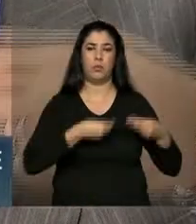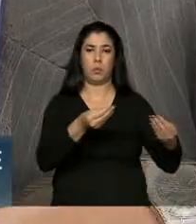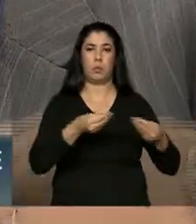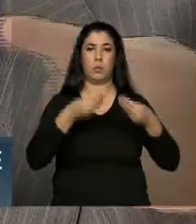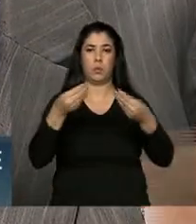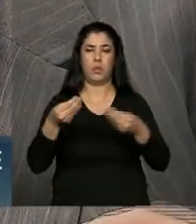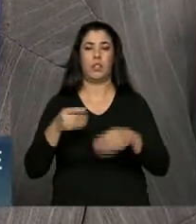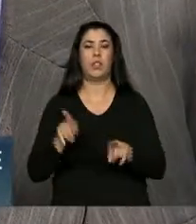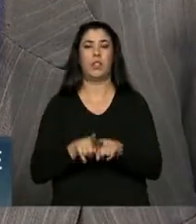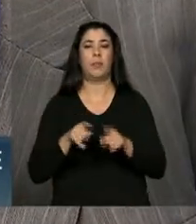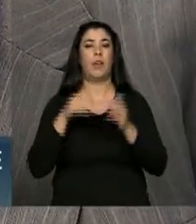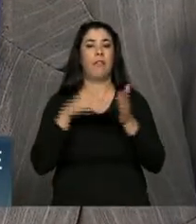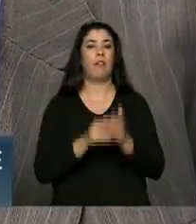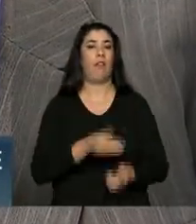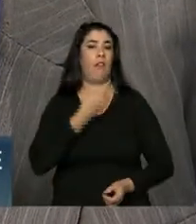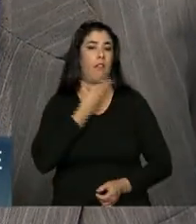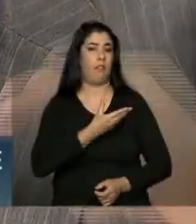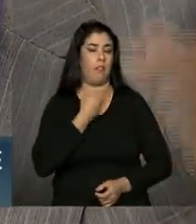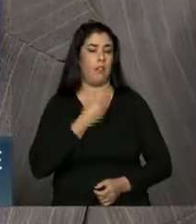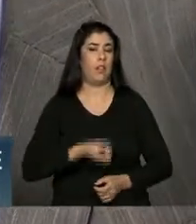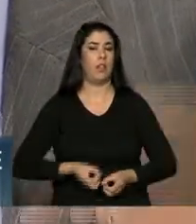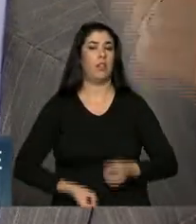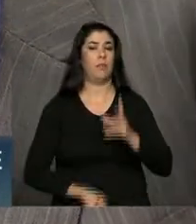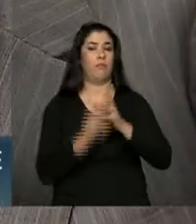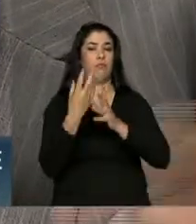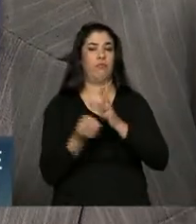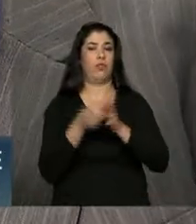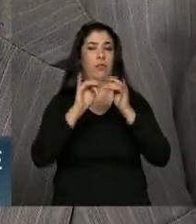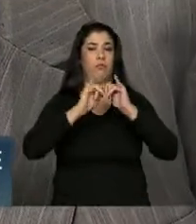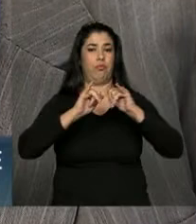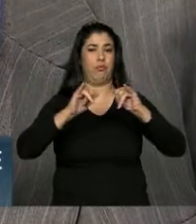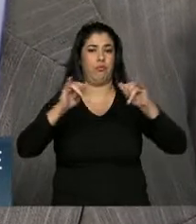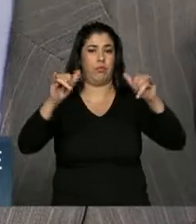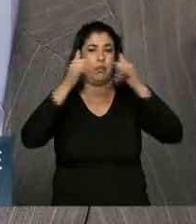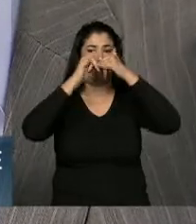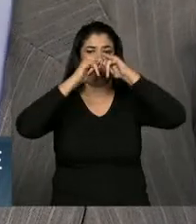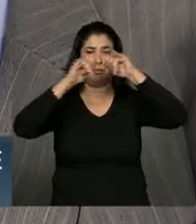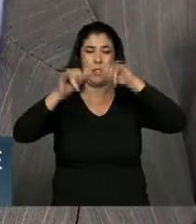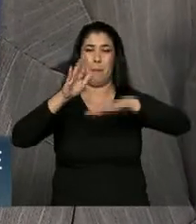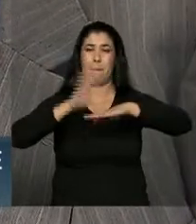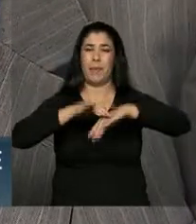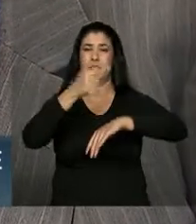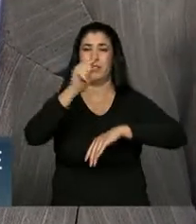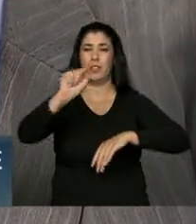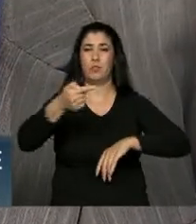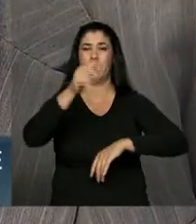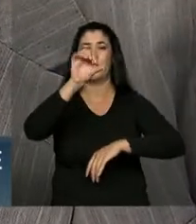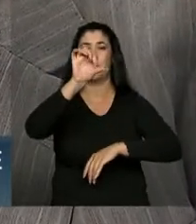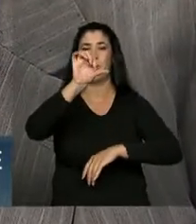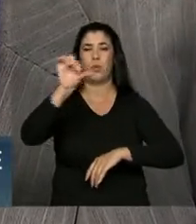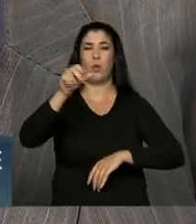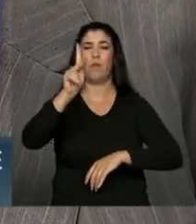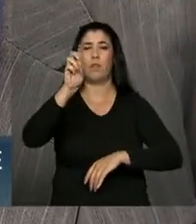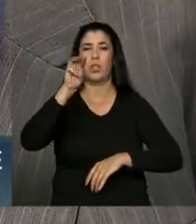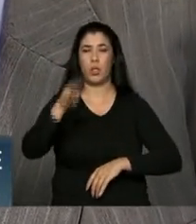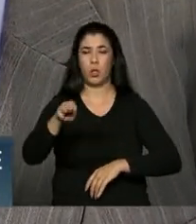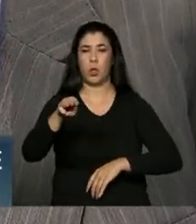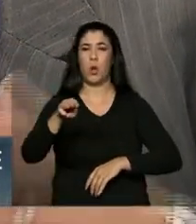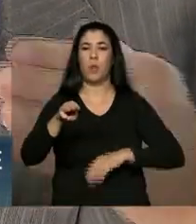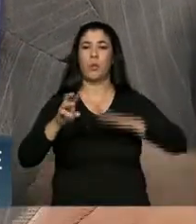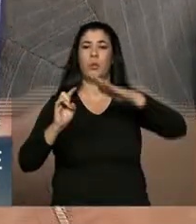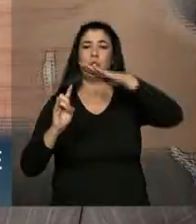até dezembro serão 6.400 até dezembro entregaremos quase 7 mil novos quilômetros de rede de